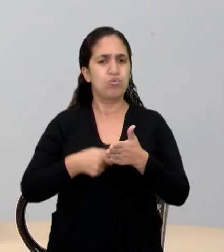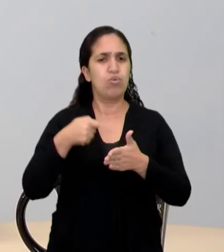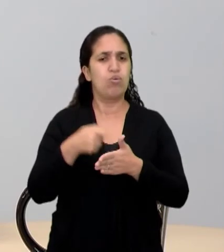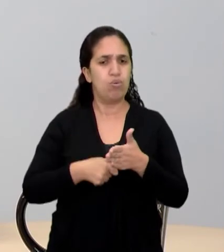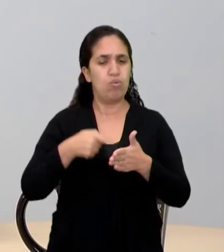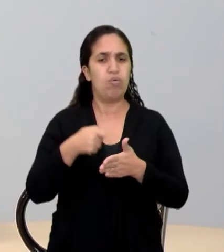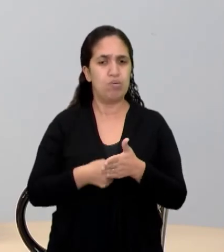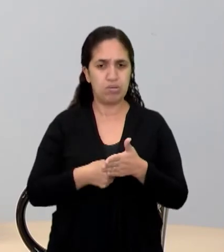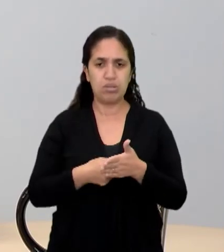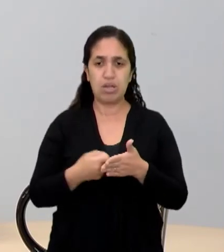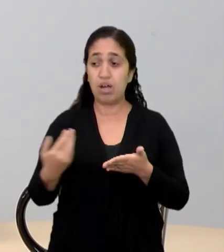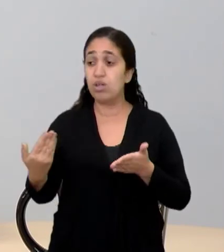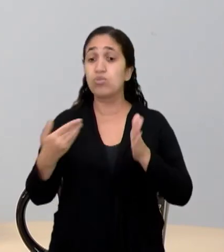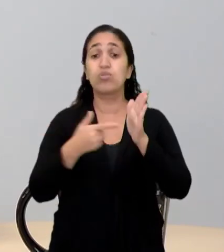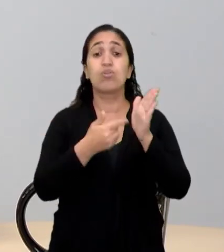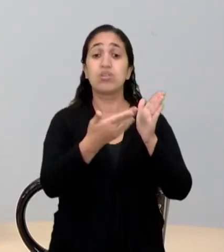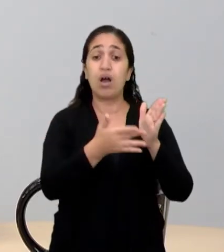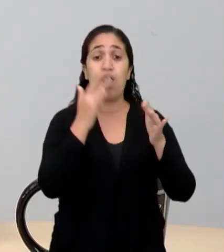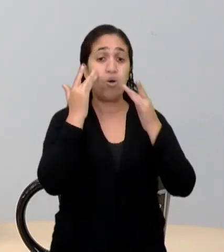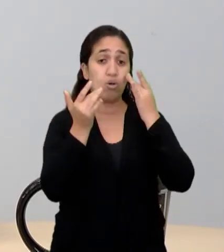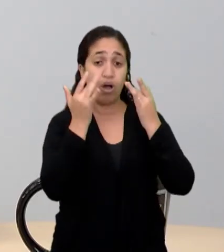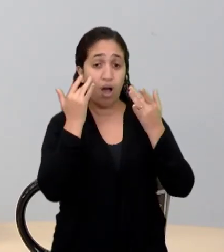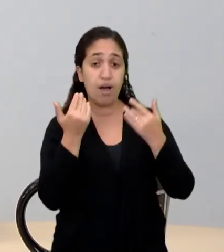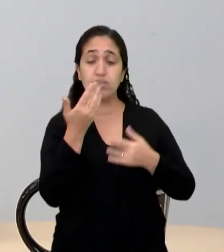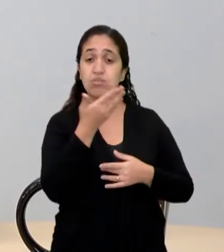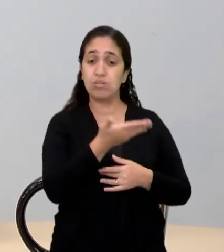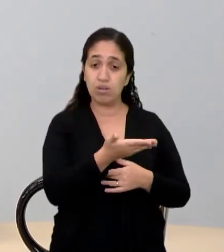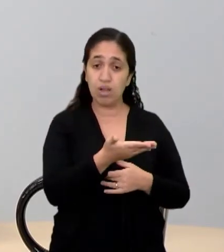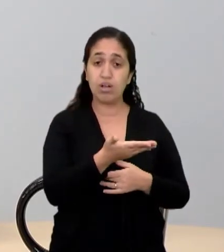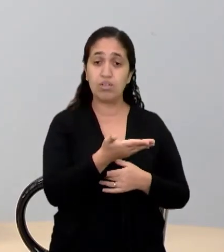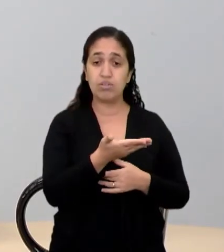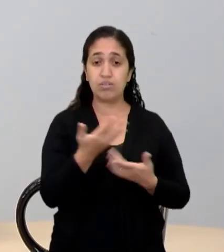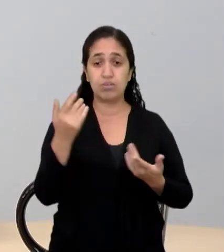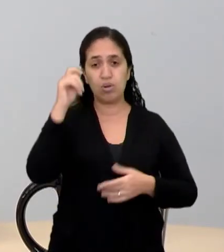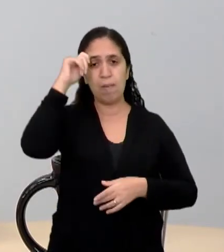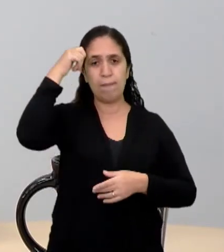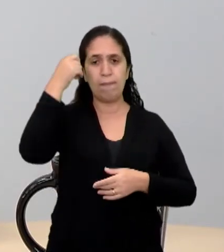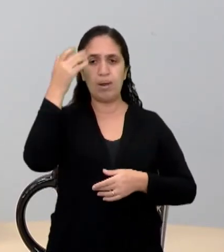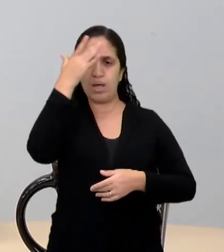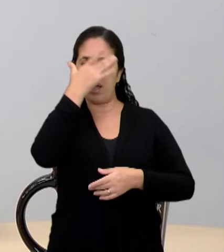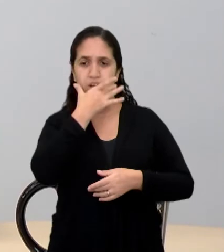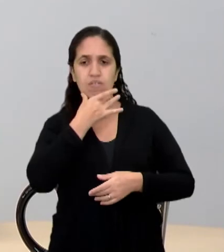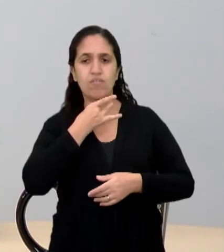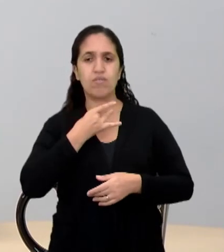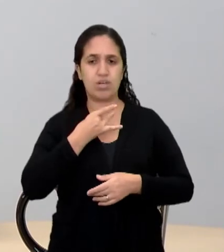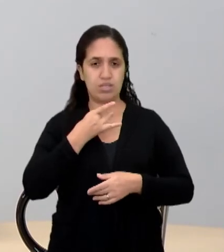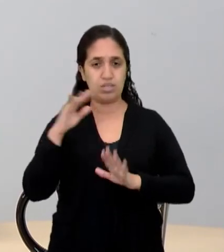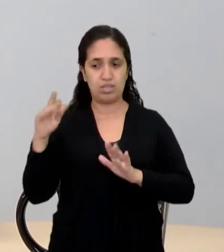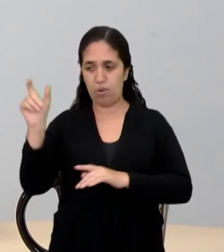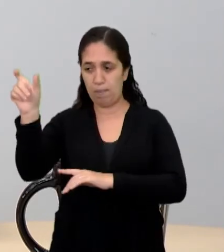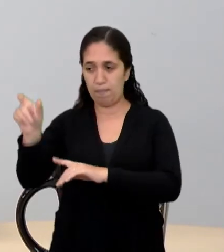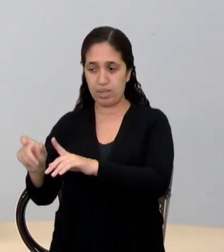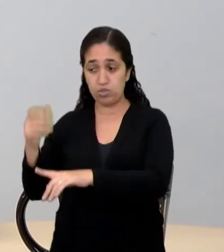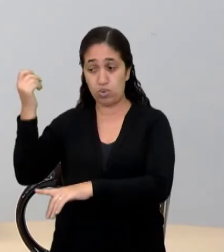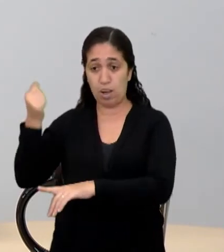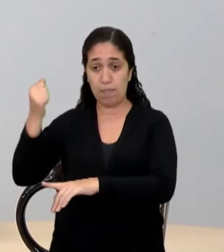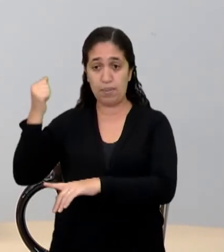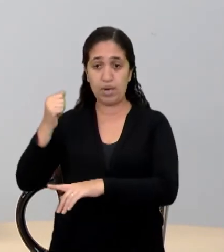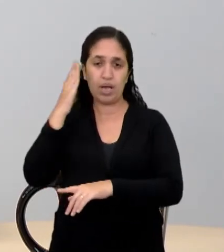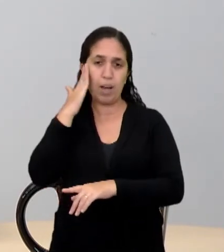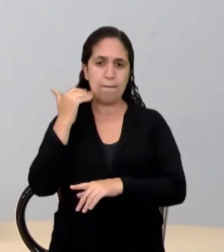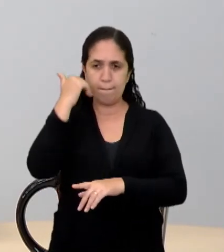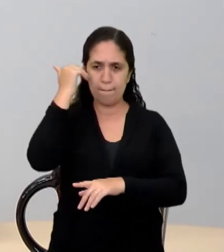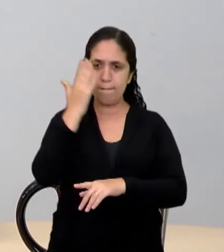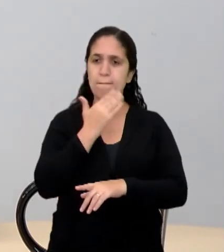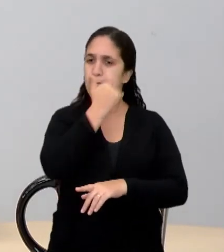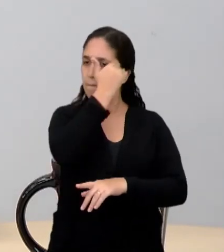e trouxe atualmente para o teatro, que no teatro havia os blackfaces, né, que pintavam pessoas brancas para se parecerem, representarem